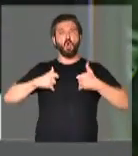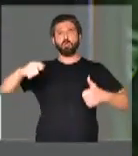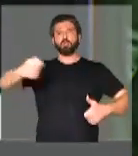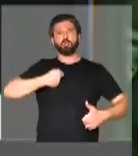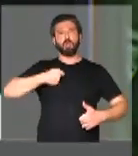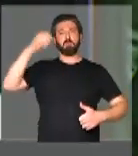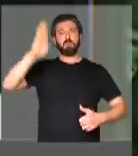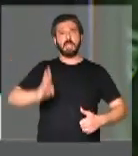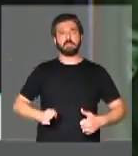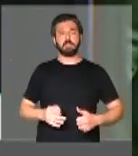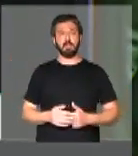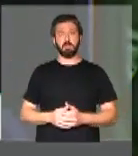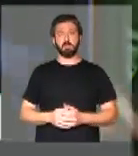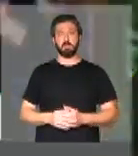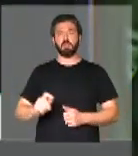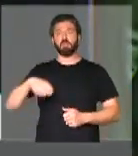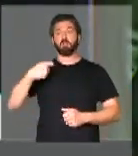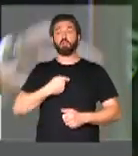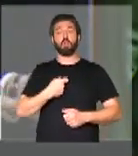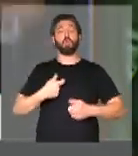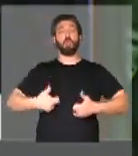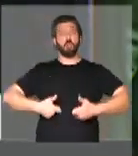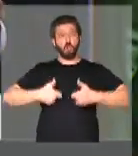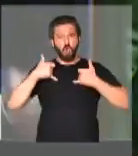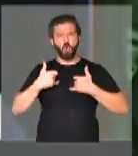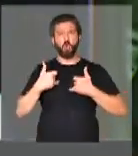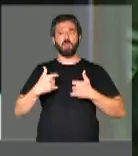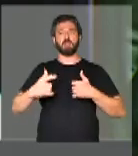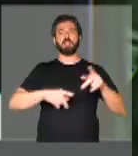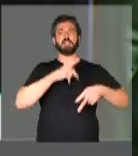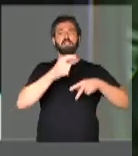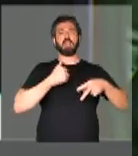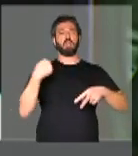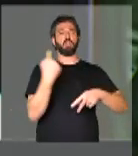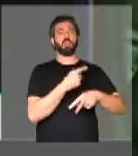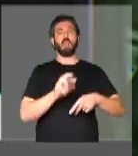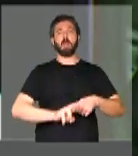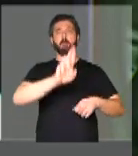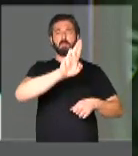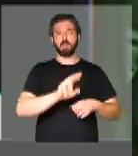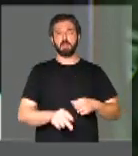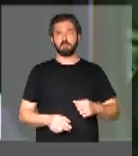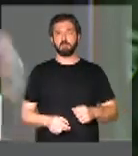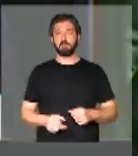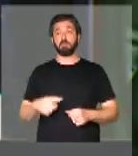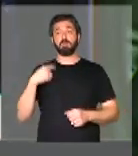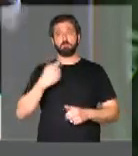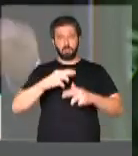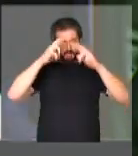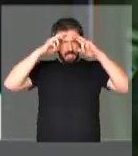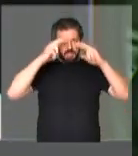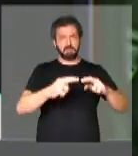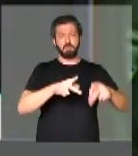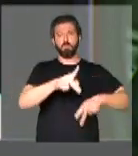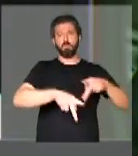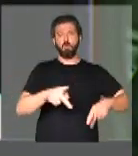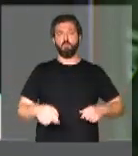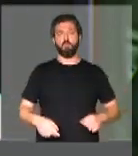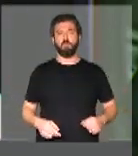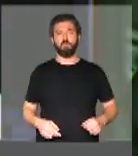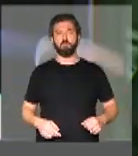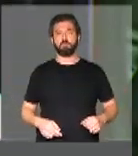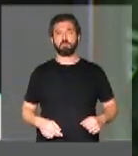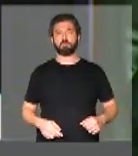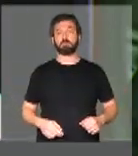de sermos brasileiros. Nós temos orgulho daqueles a quem representamos. Nós respeitamos o povo